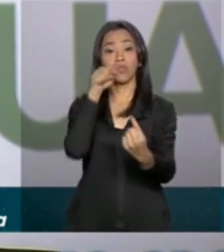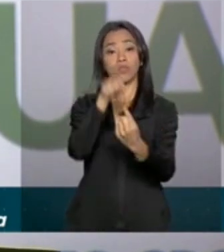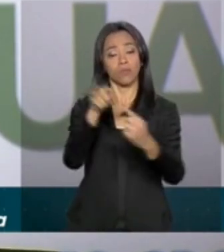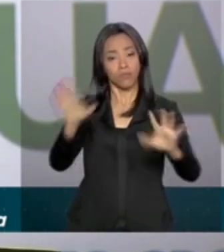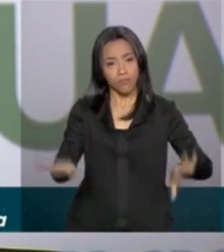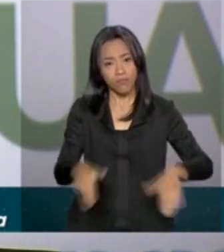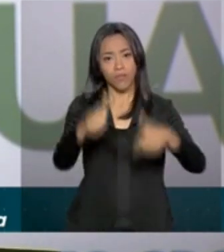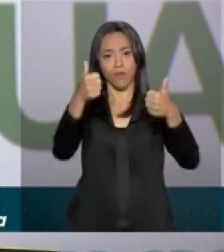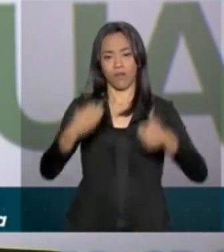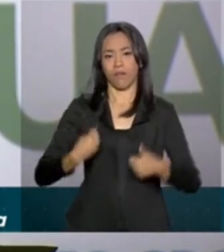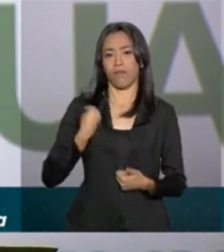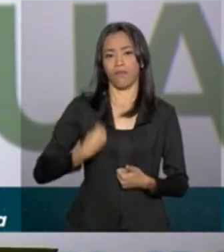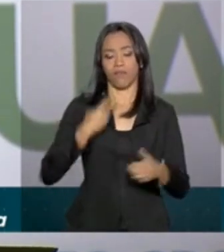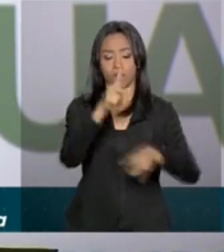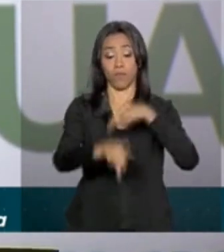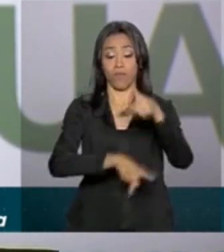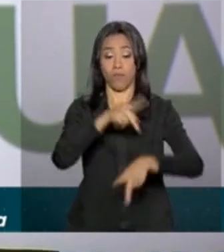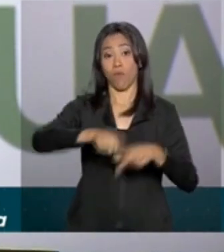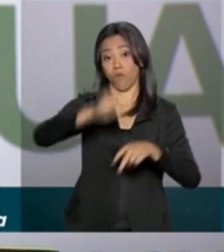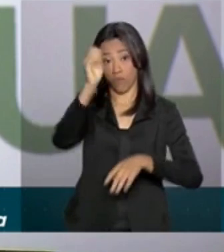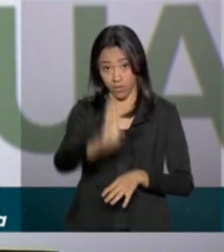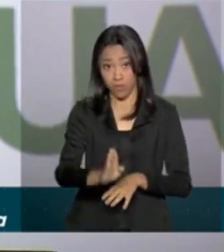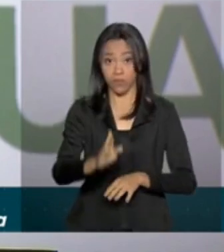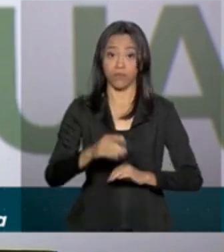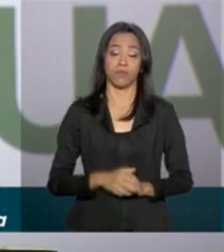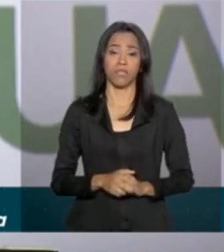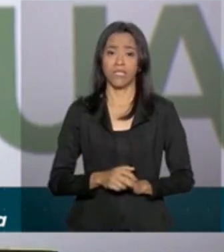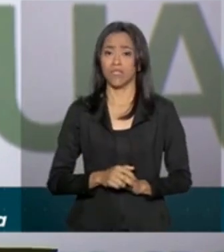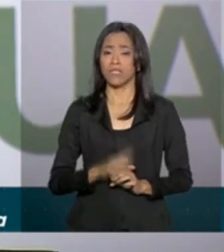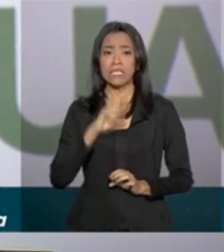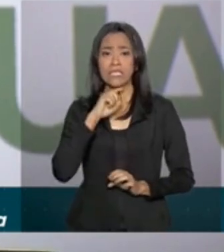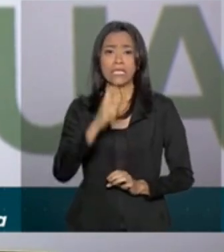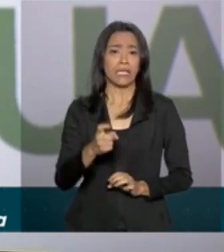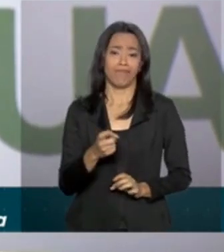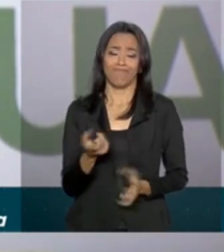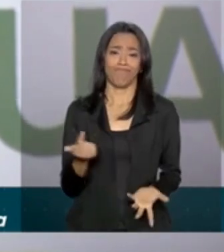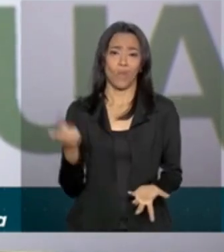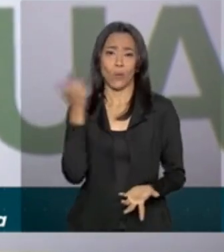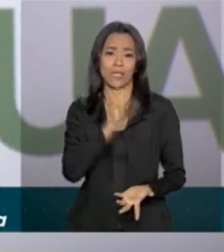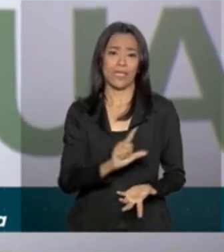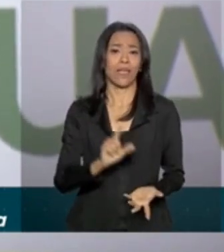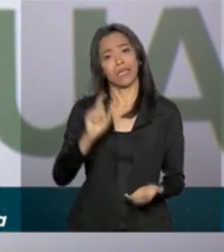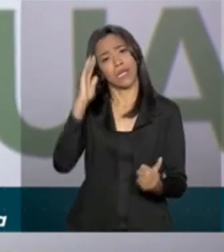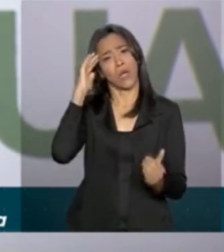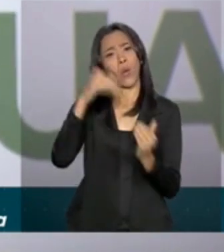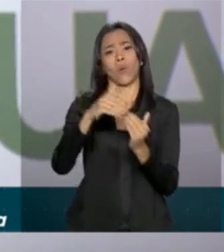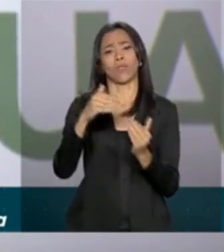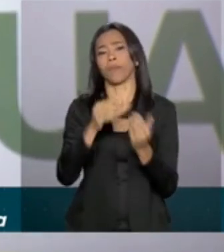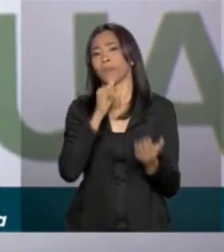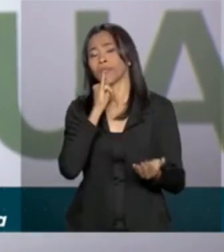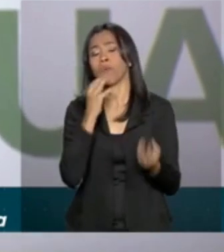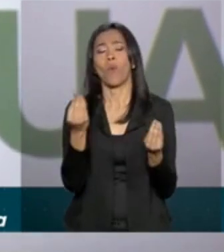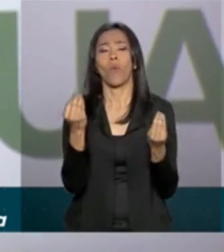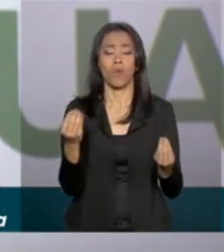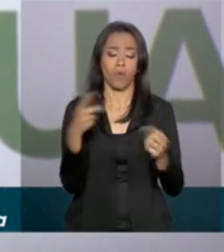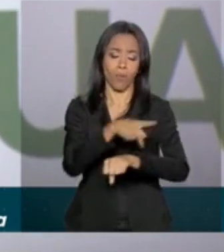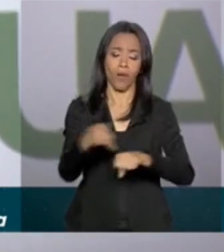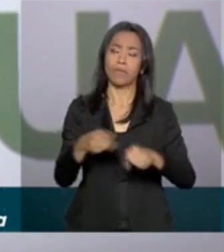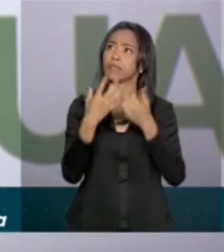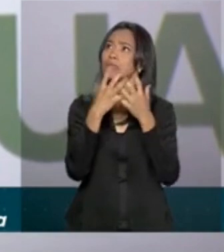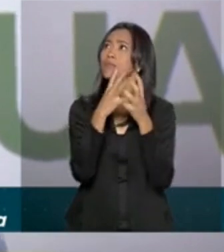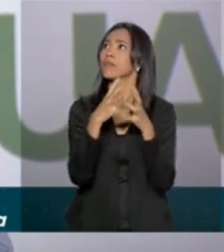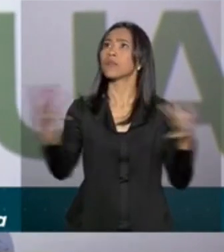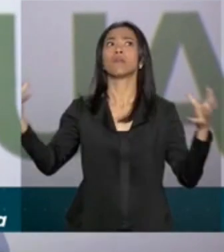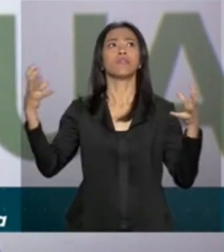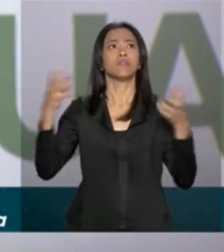a vida do povo brasileiro. E ninguém consegue admitir como pode um país tão grande, tão